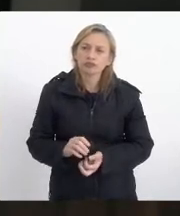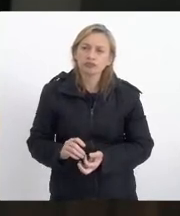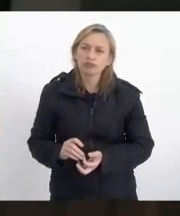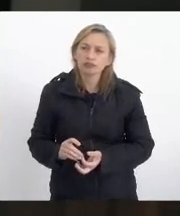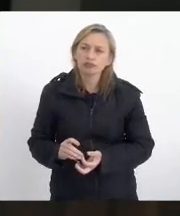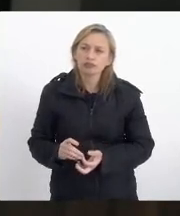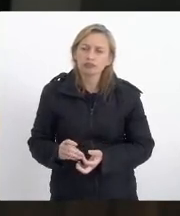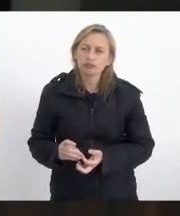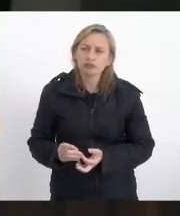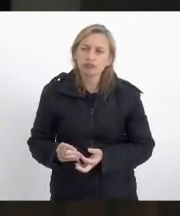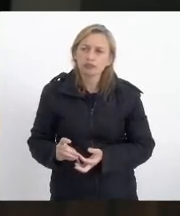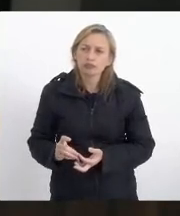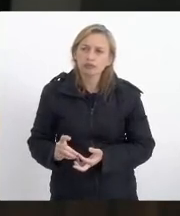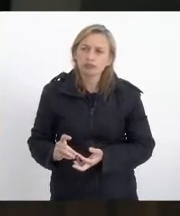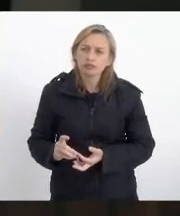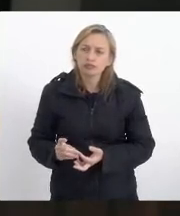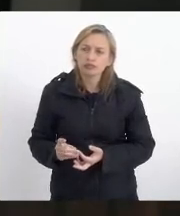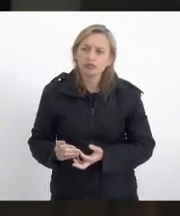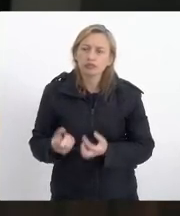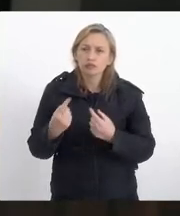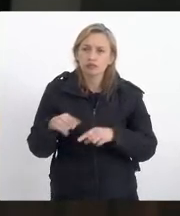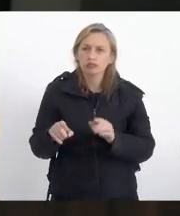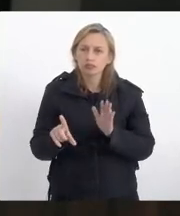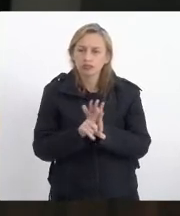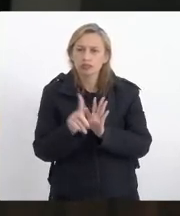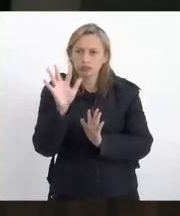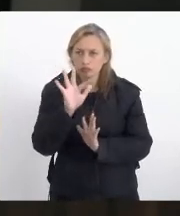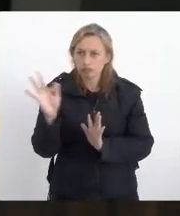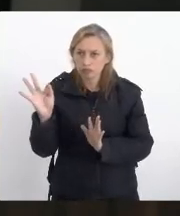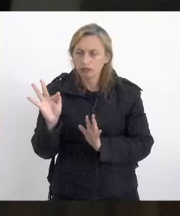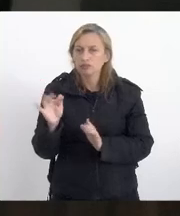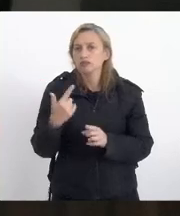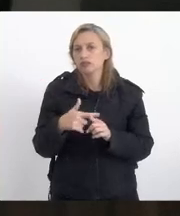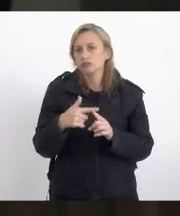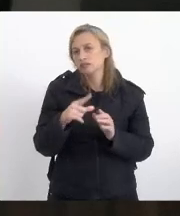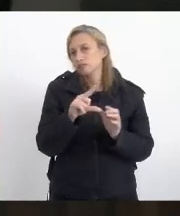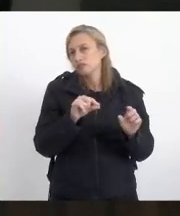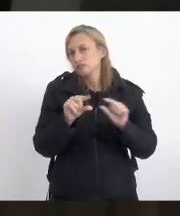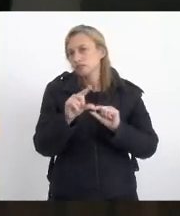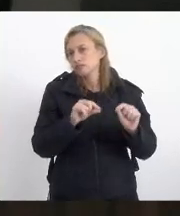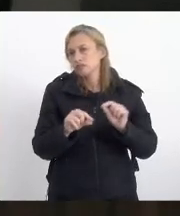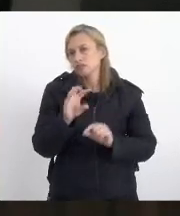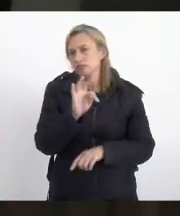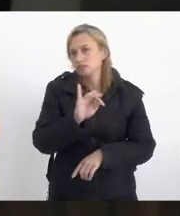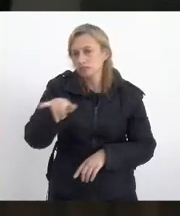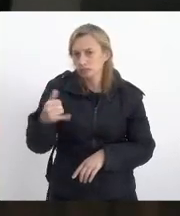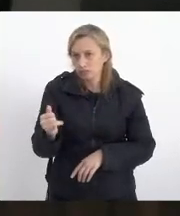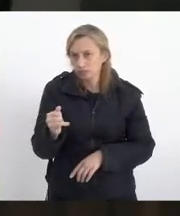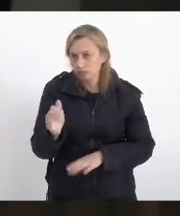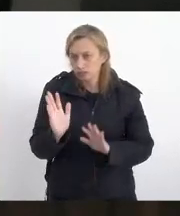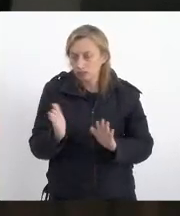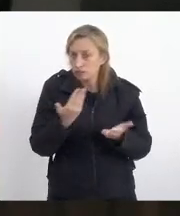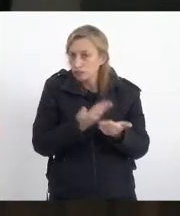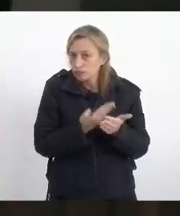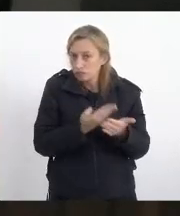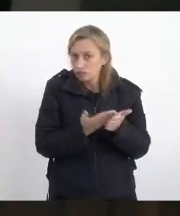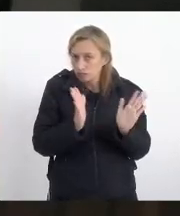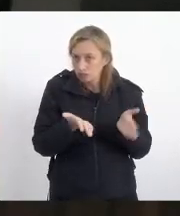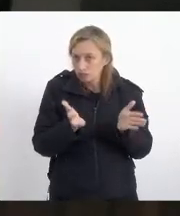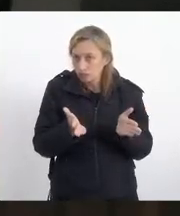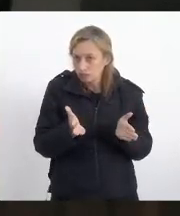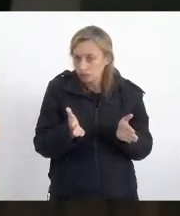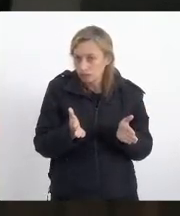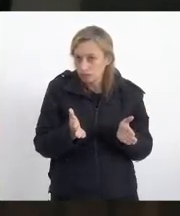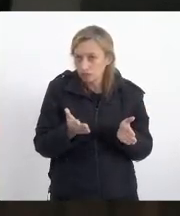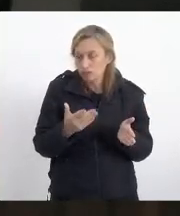uma posição até divergente à lei federal, porque tem decisões aqui no TJ, enfim. Isso nós vamos estudar agora. Eu tenho